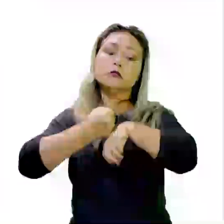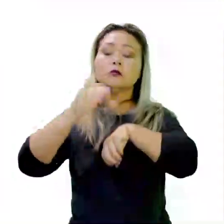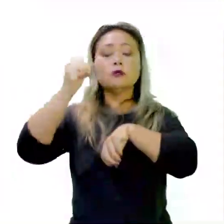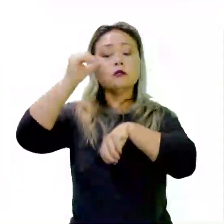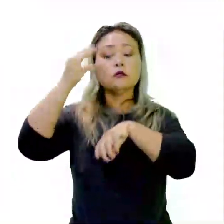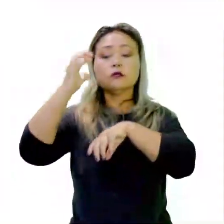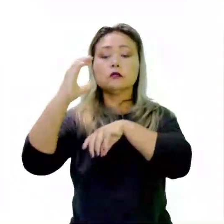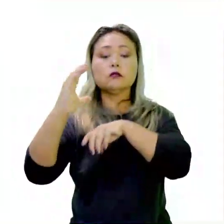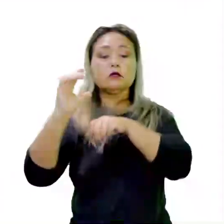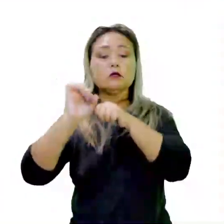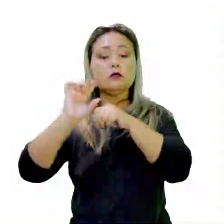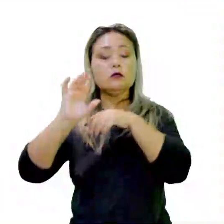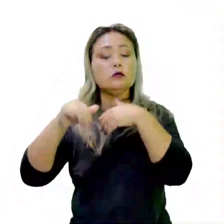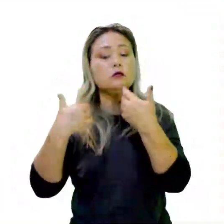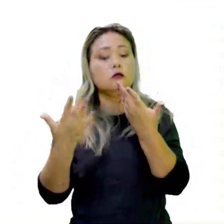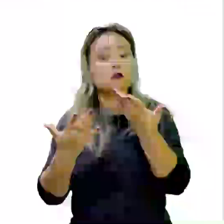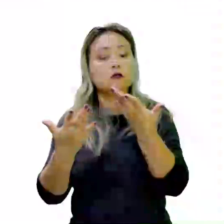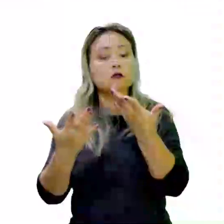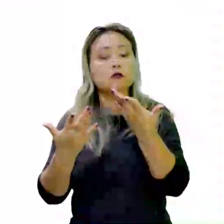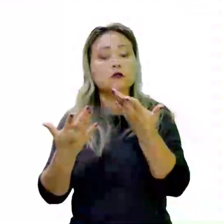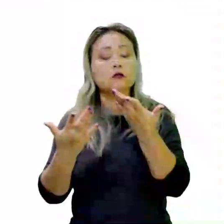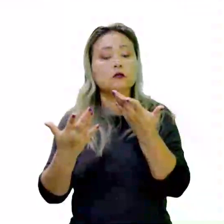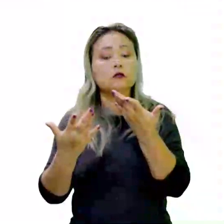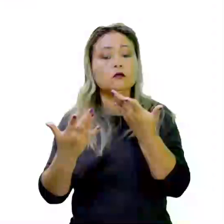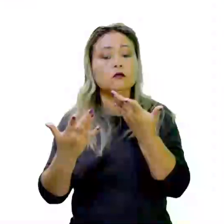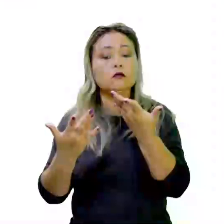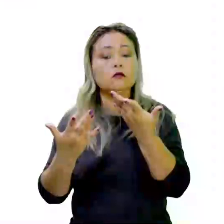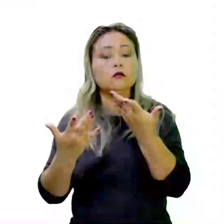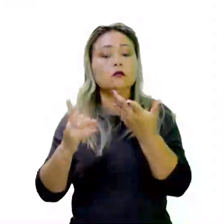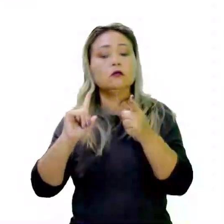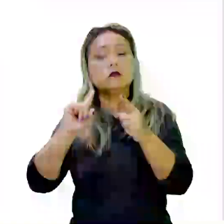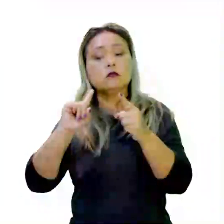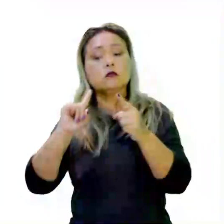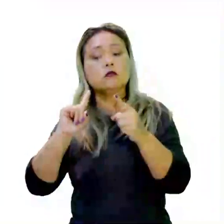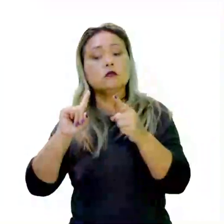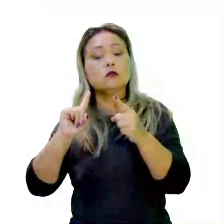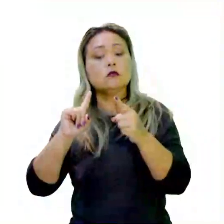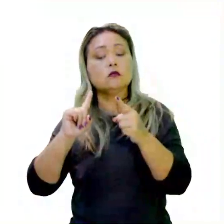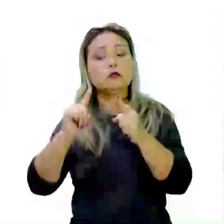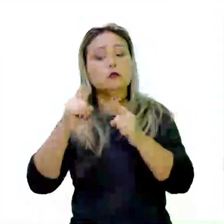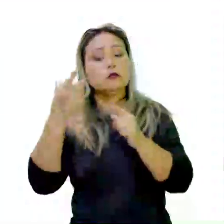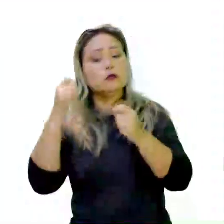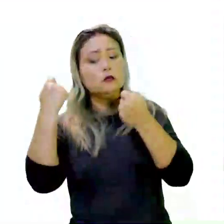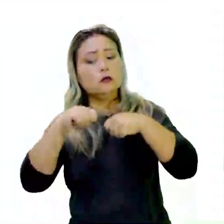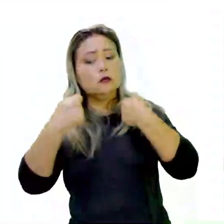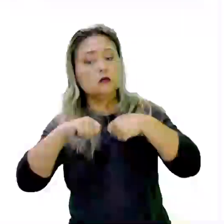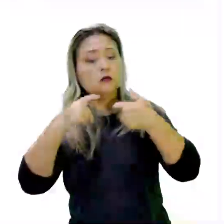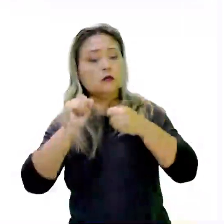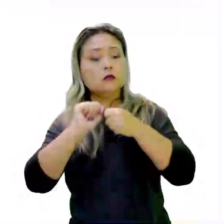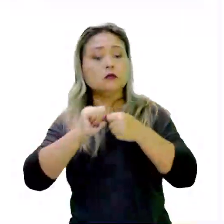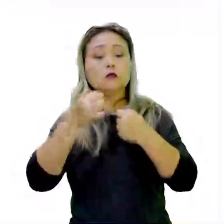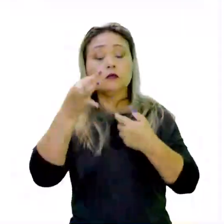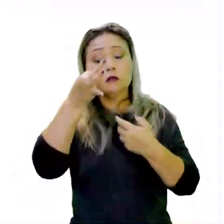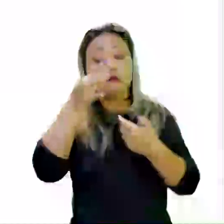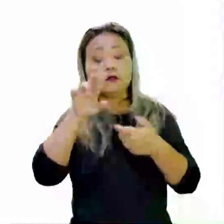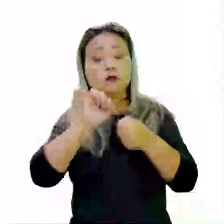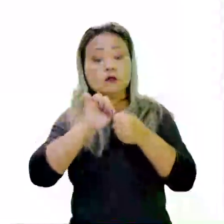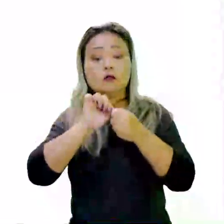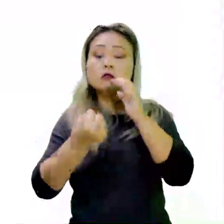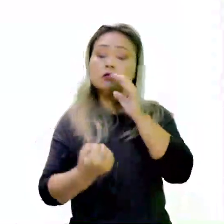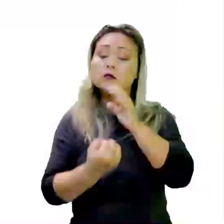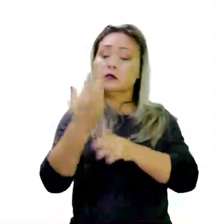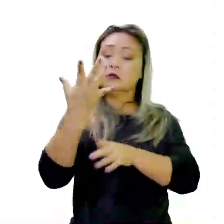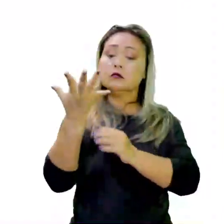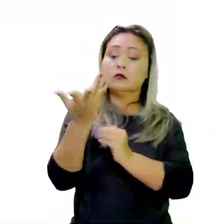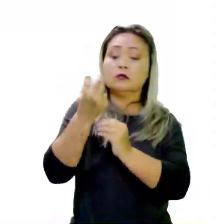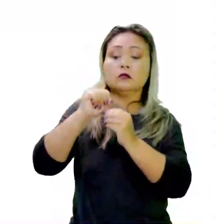conhecimento científico, né? Representar o conhecimento científico. Convenceu de que precisava ser realista, inclusive em suas